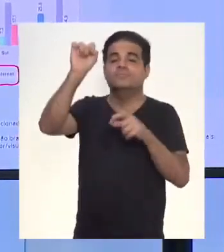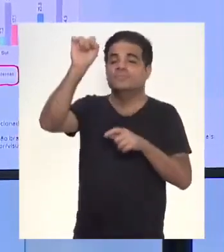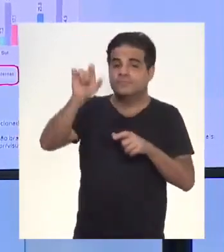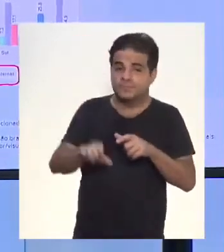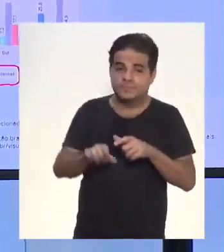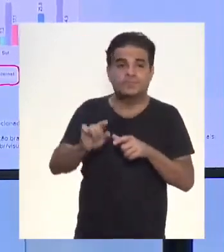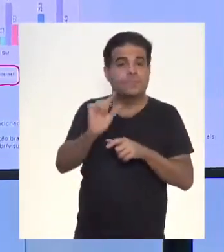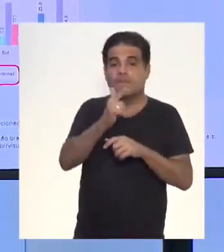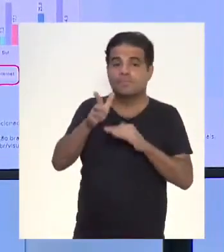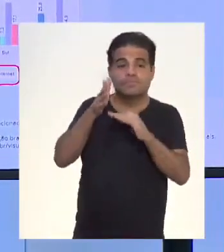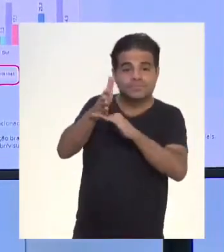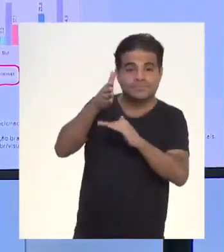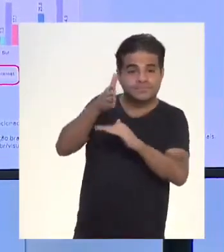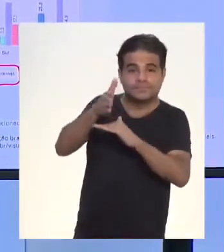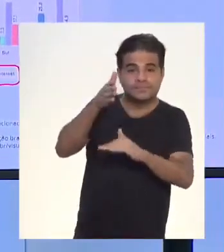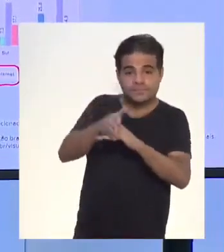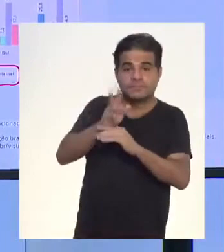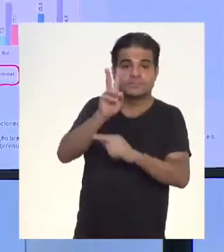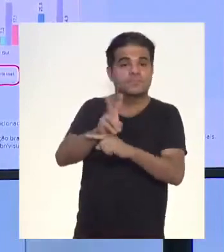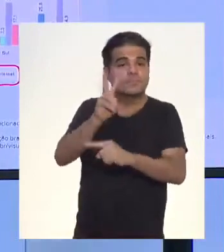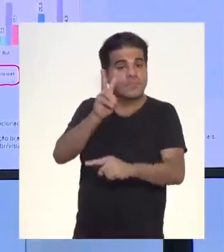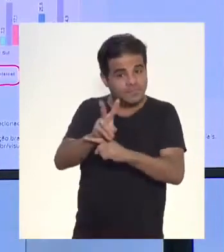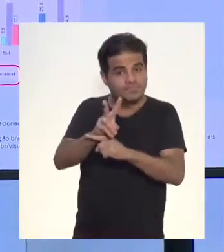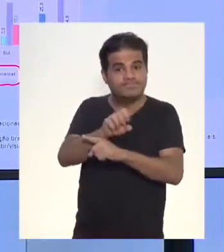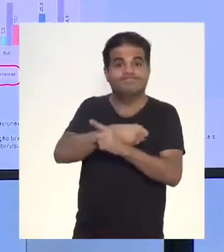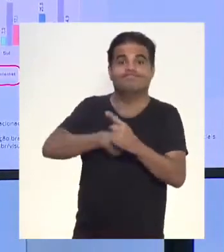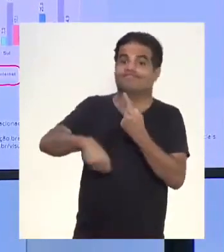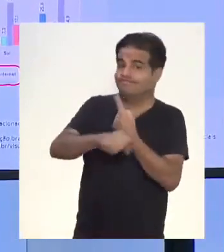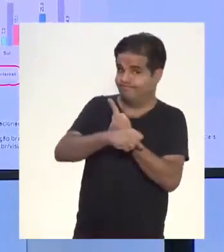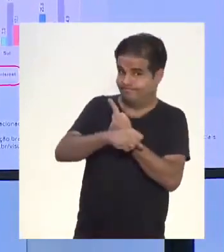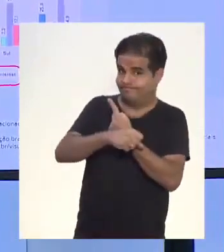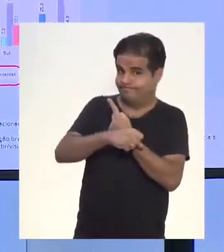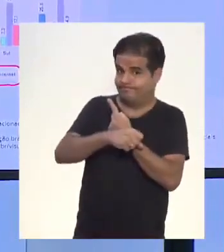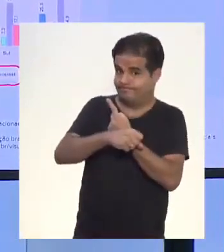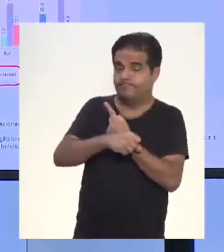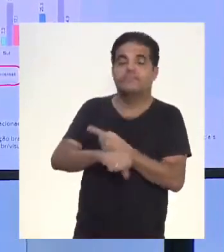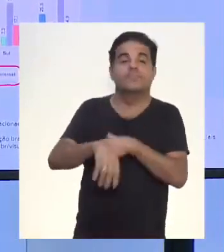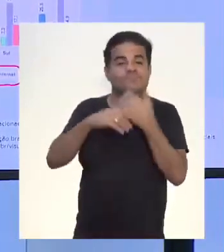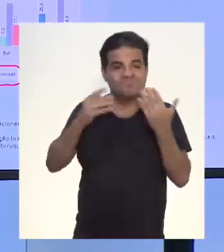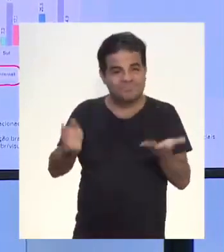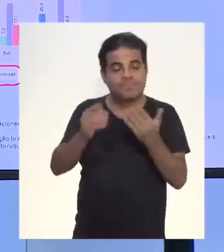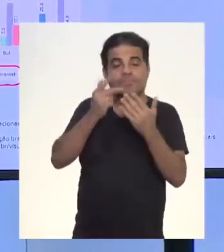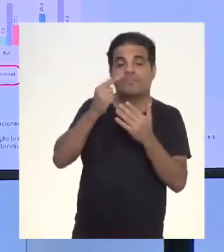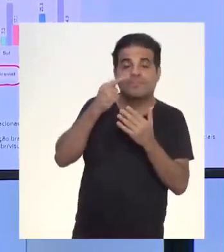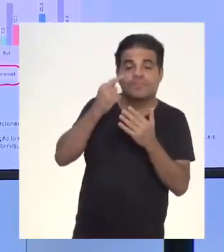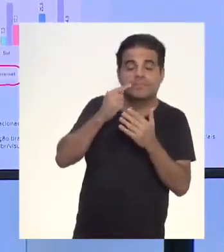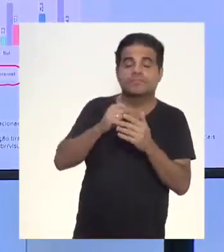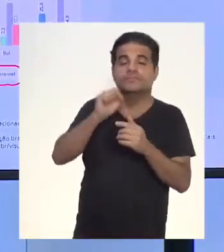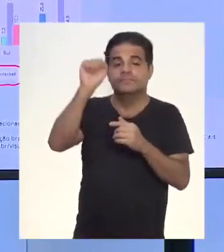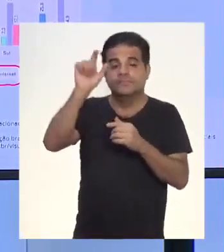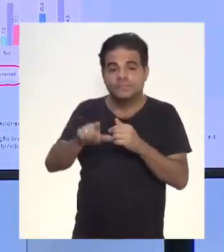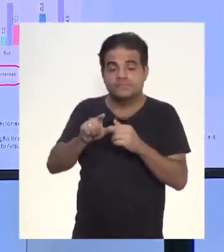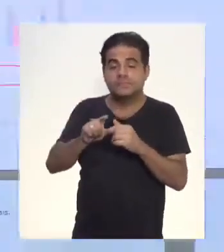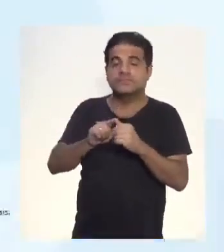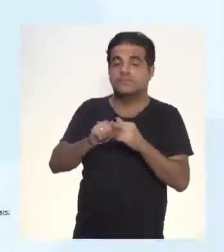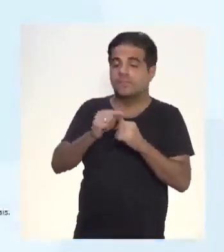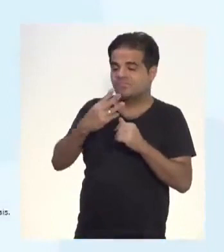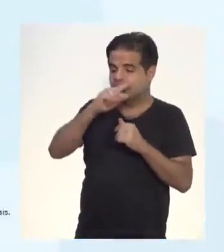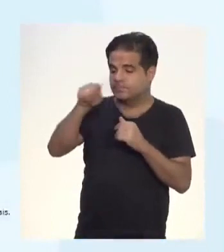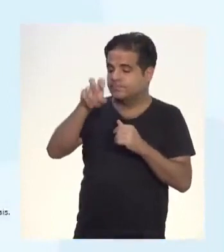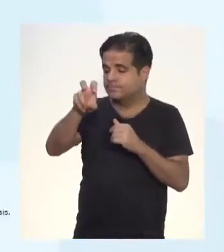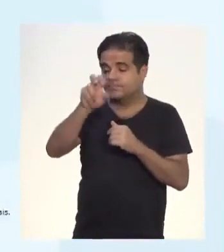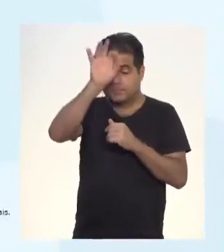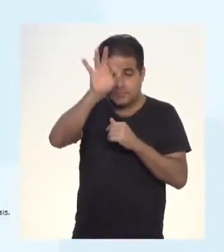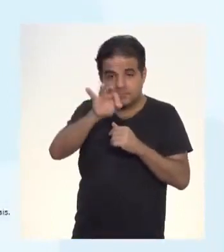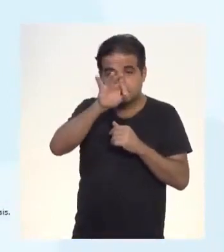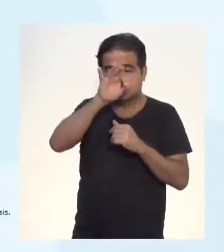Sudeste não têm acesso à proteção social. Né? A gente vê que no Sudeste, 13,5% das